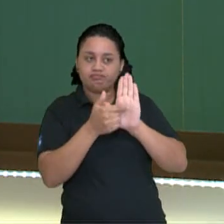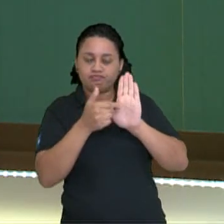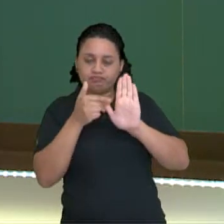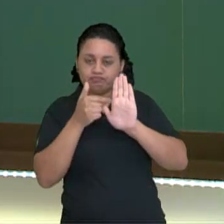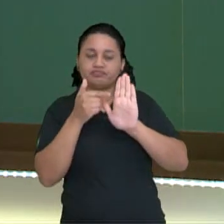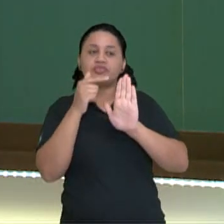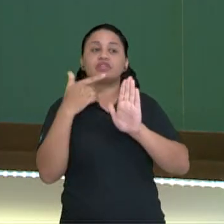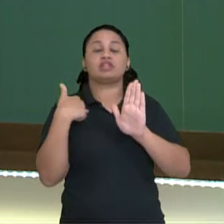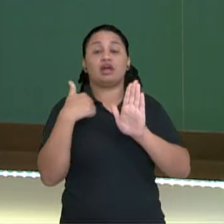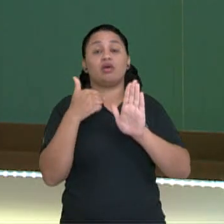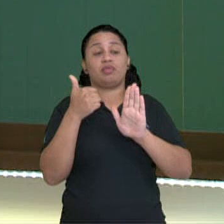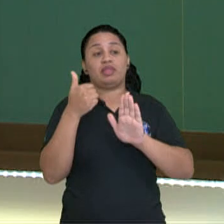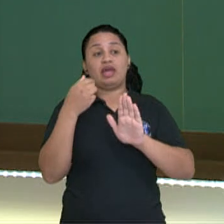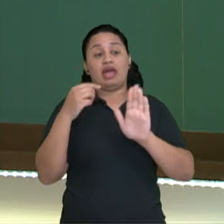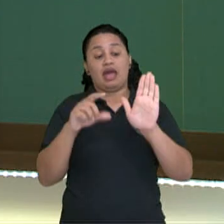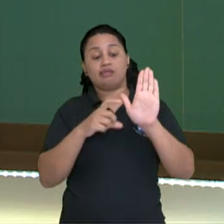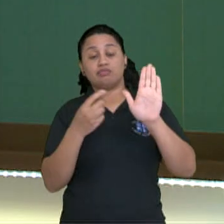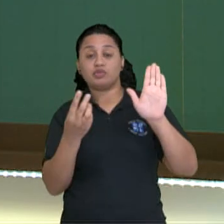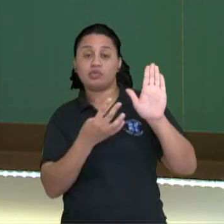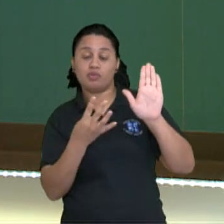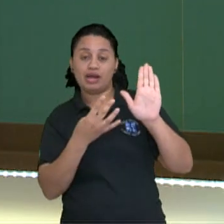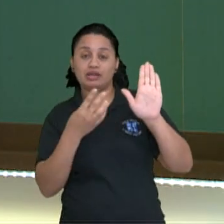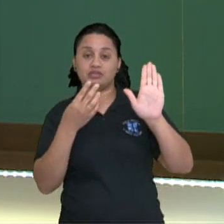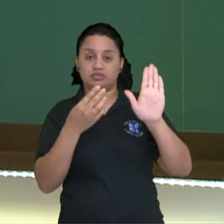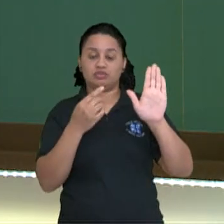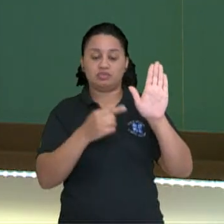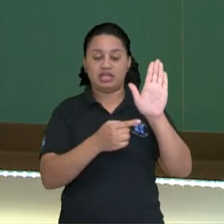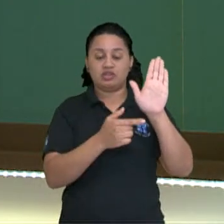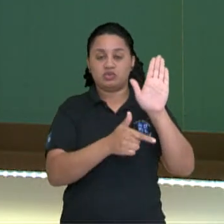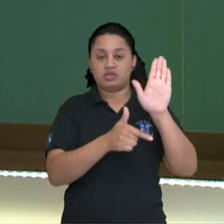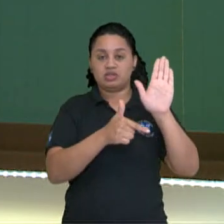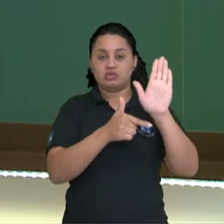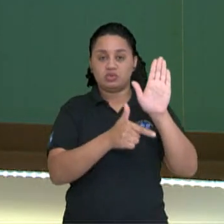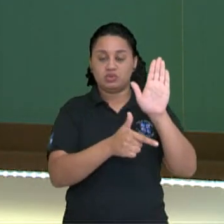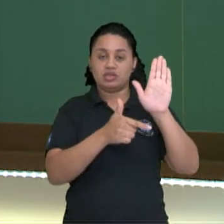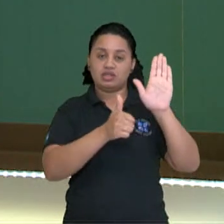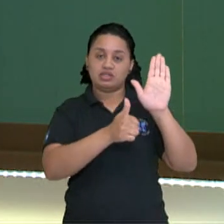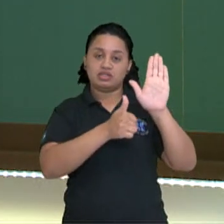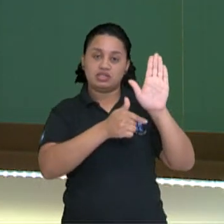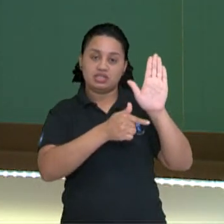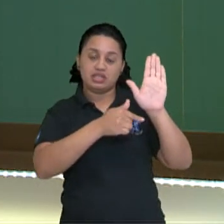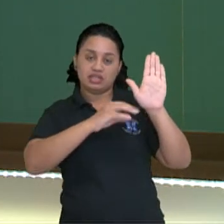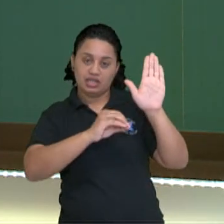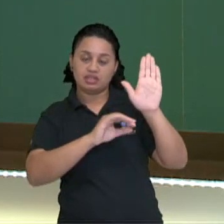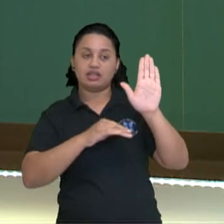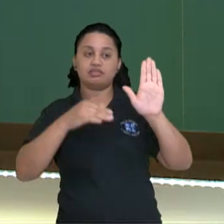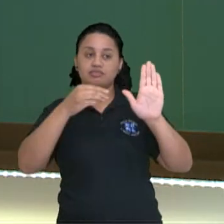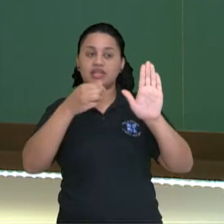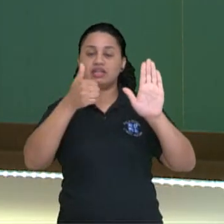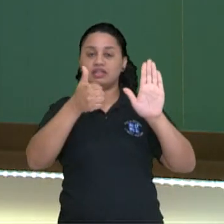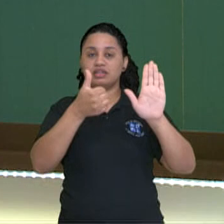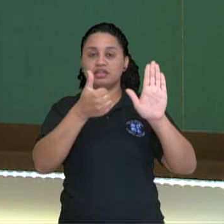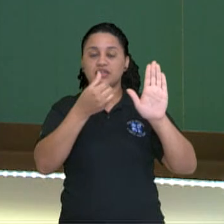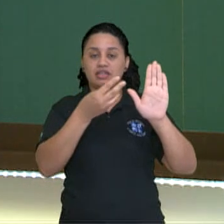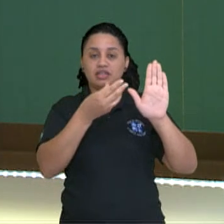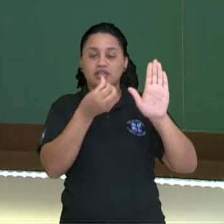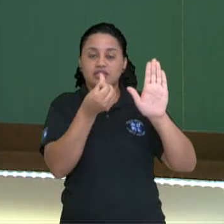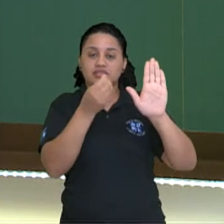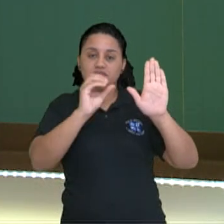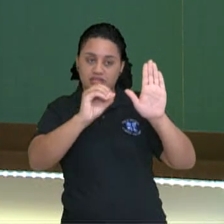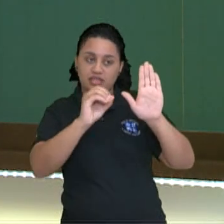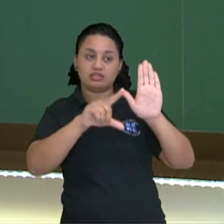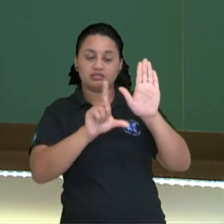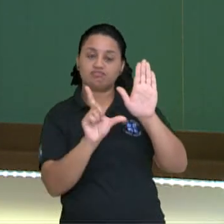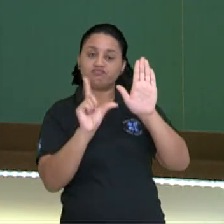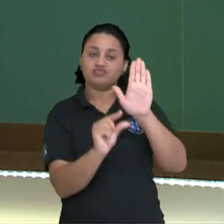ele pertence ao quarto quadrante, que vai de 270 a 360 graus. Para reduzir, nós vamos usar a fórmula